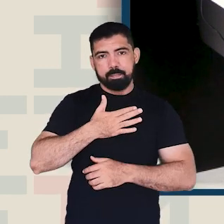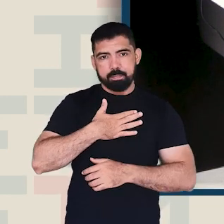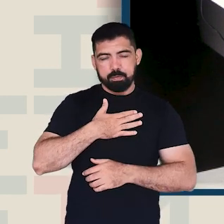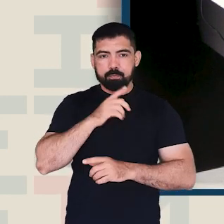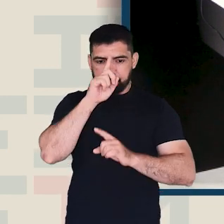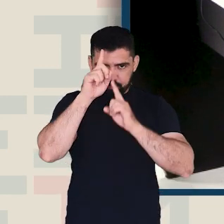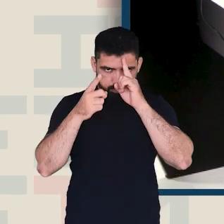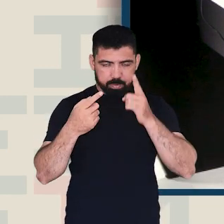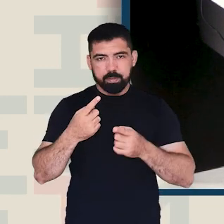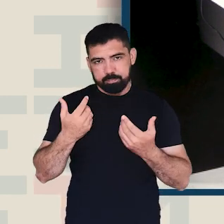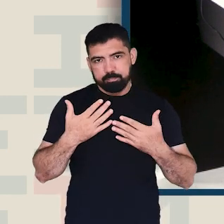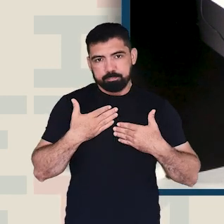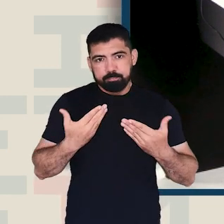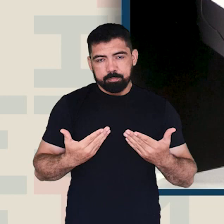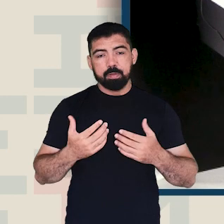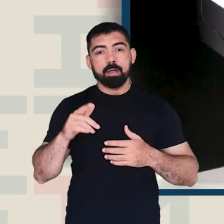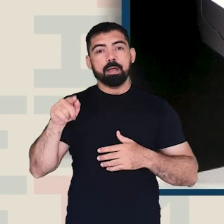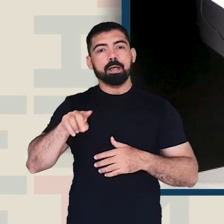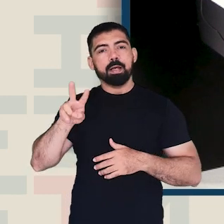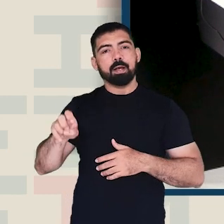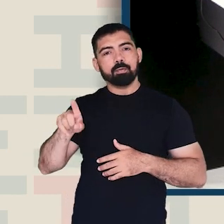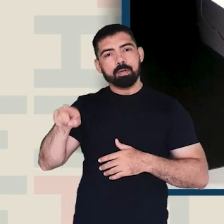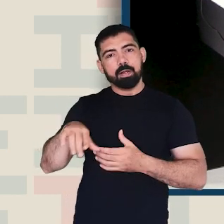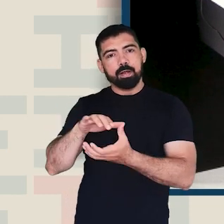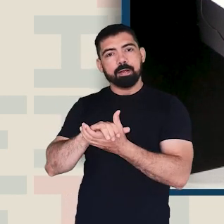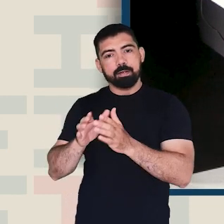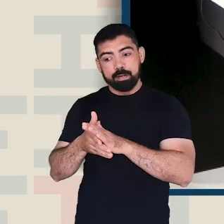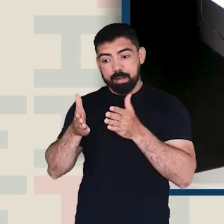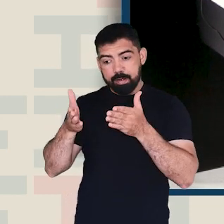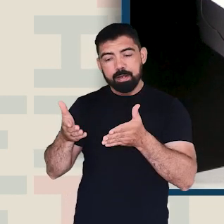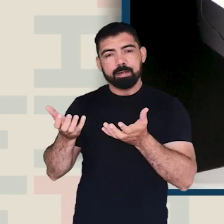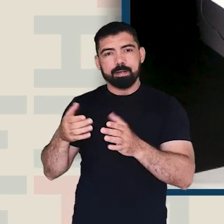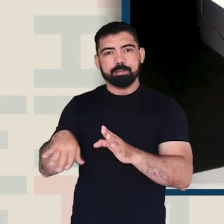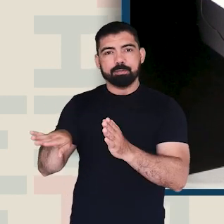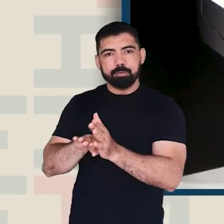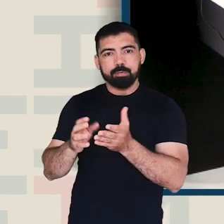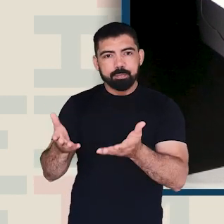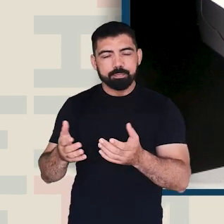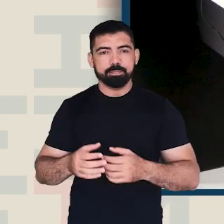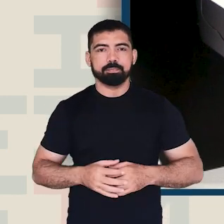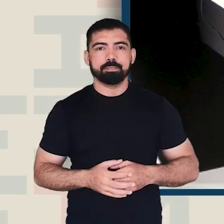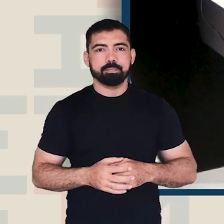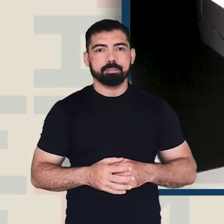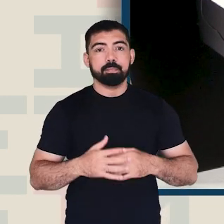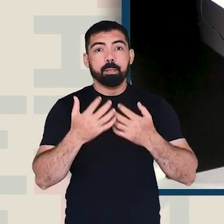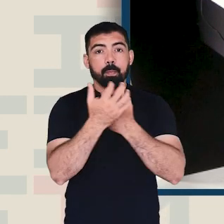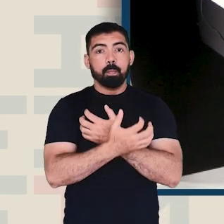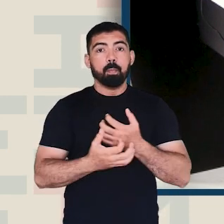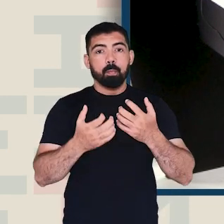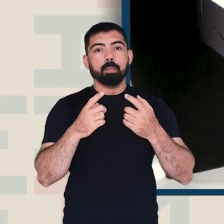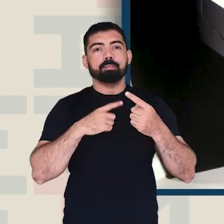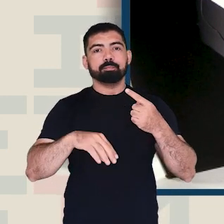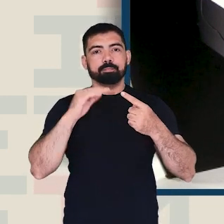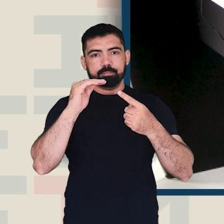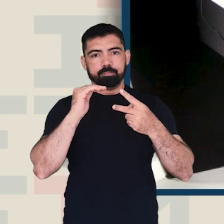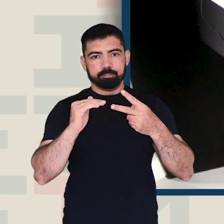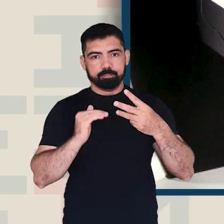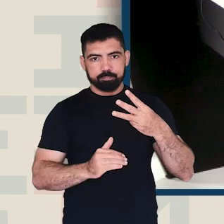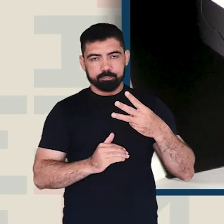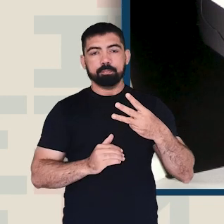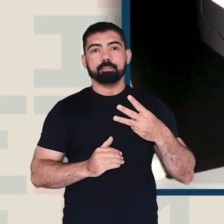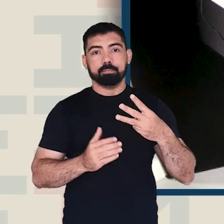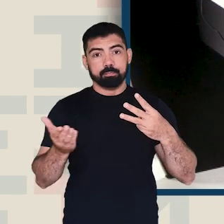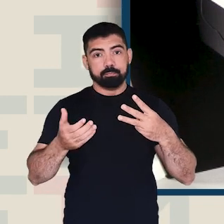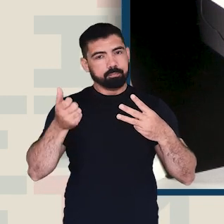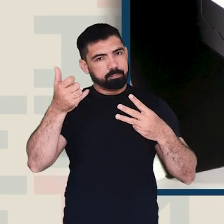suas ideias. Esse é o ponto em questão, é aí que a gente quer chegar. Essa música ela é dividida em 3 partes, e agora